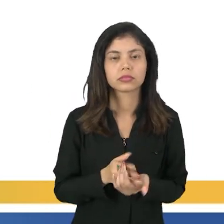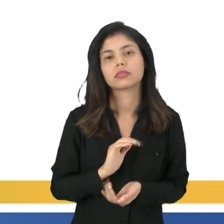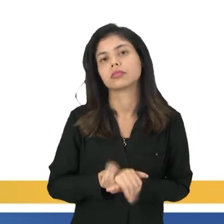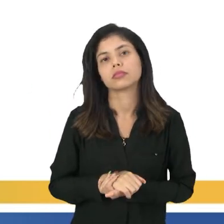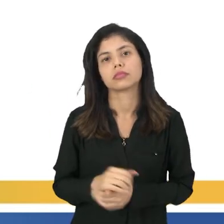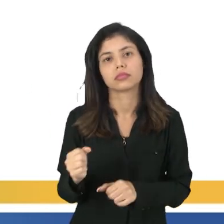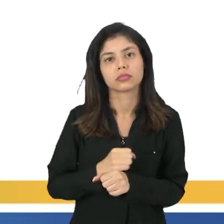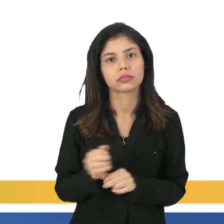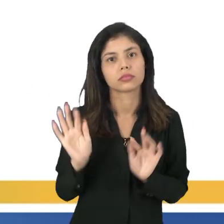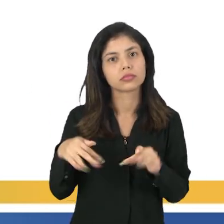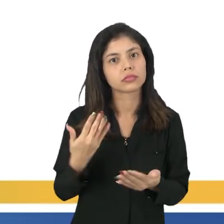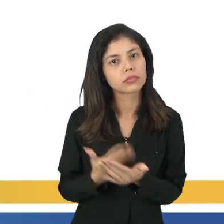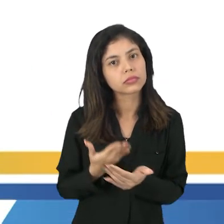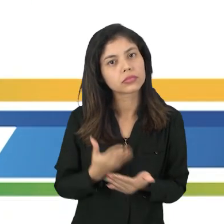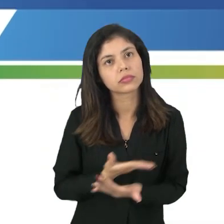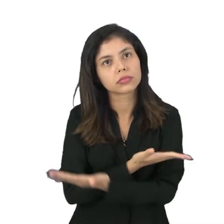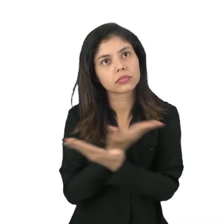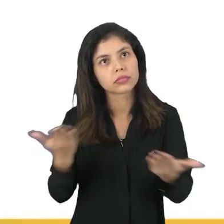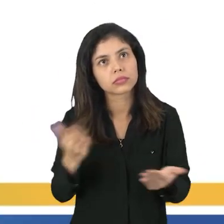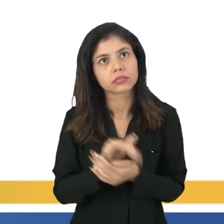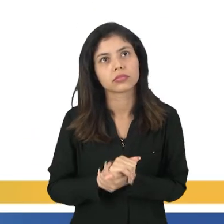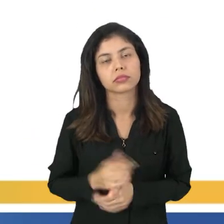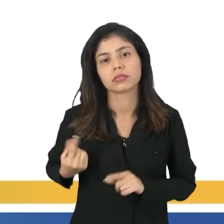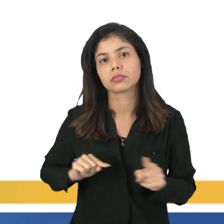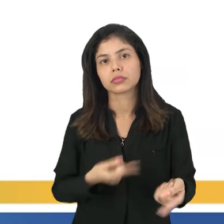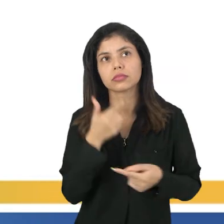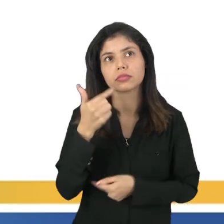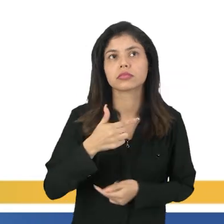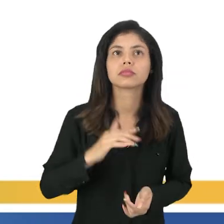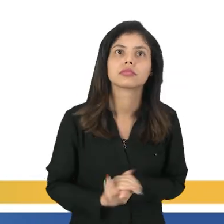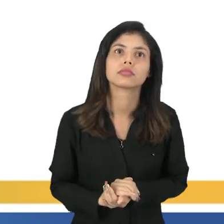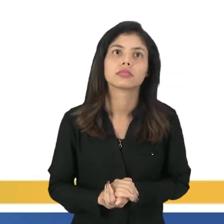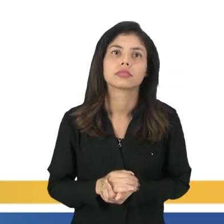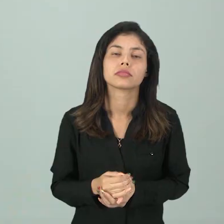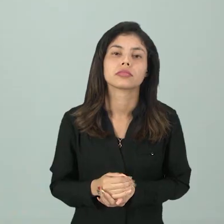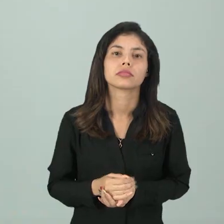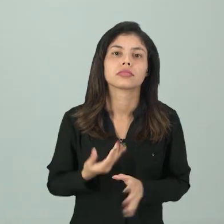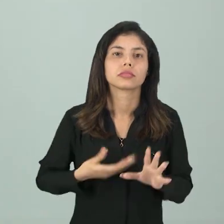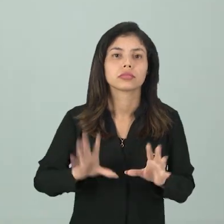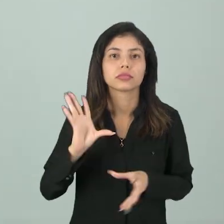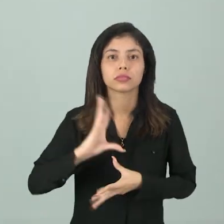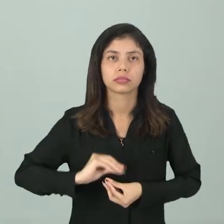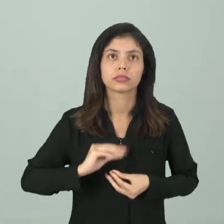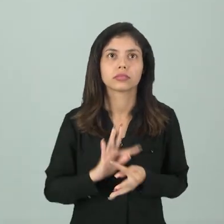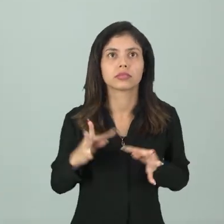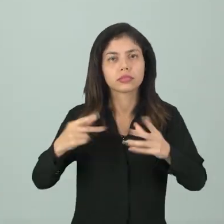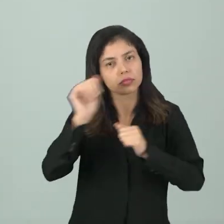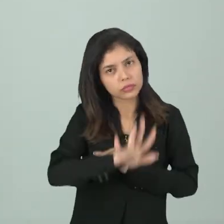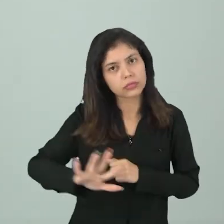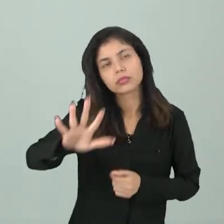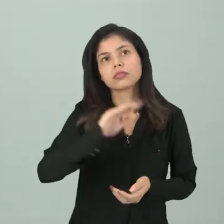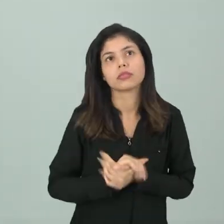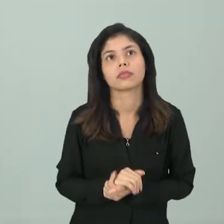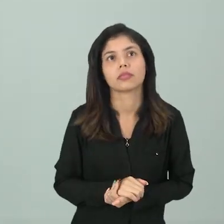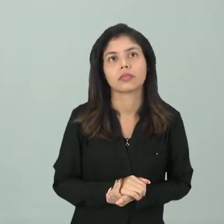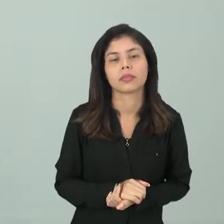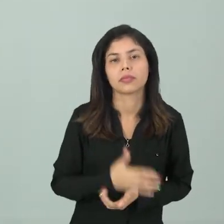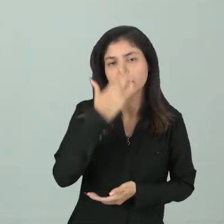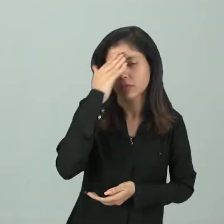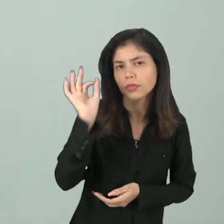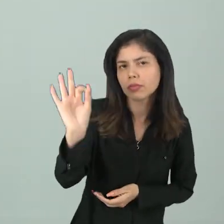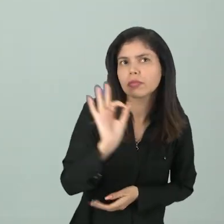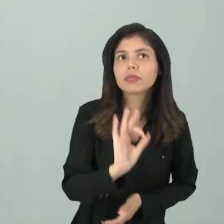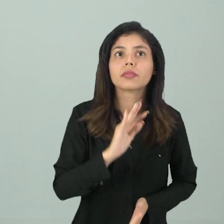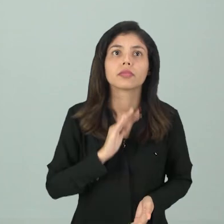tá ok? Finalizei aqui com vocês o nosso desafio 2. E aqui, pessoal, a gente vai resumir todo o conteúdo. Você tem que saber que